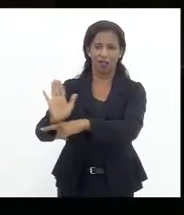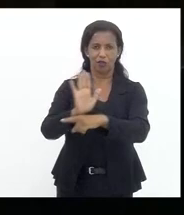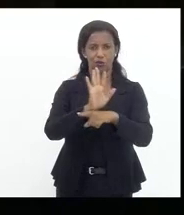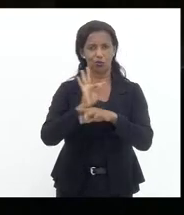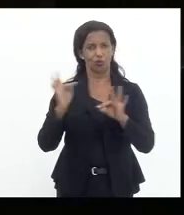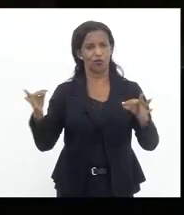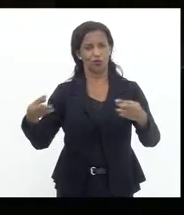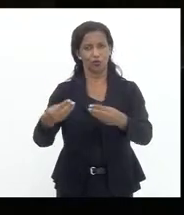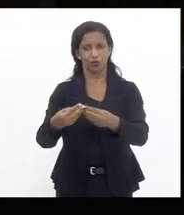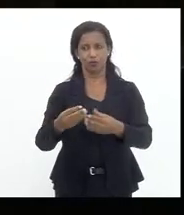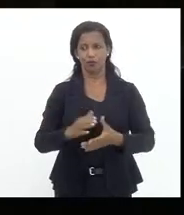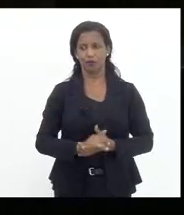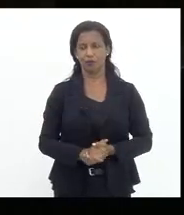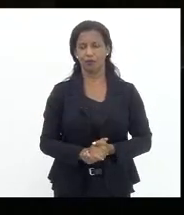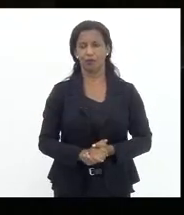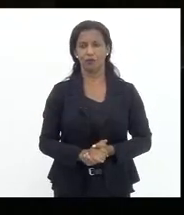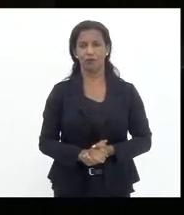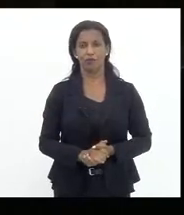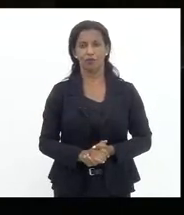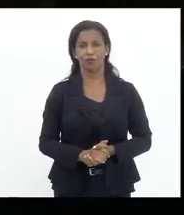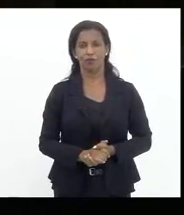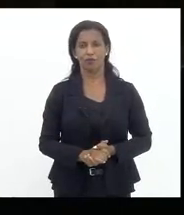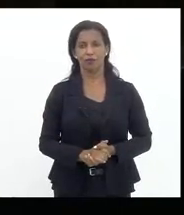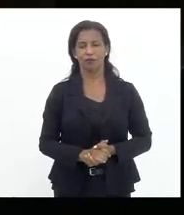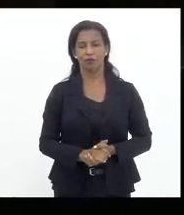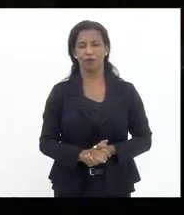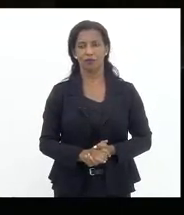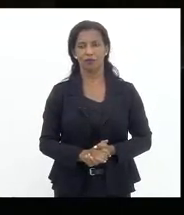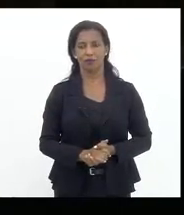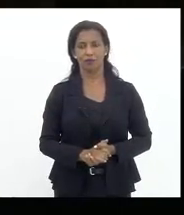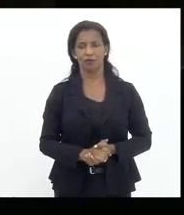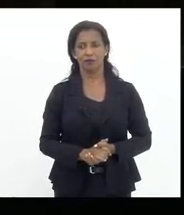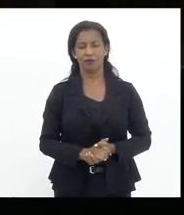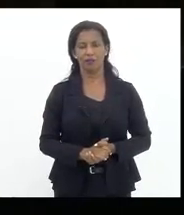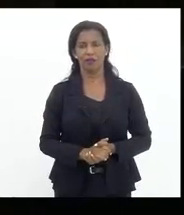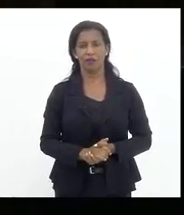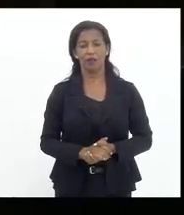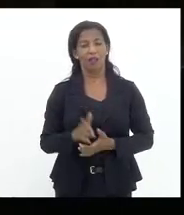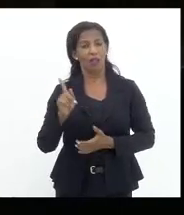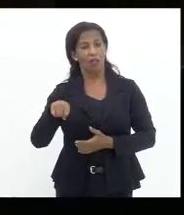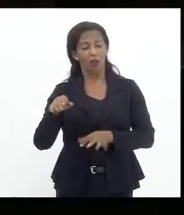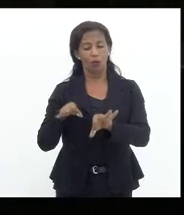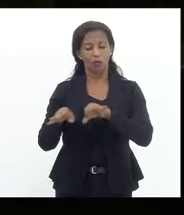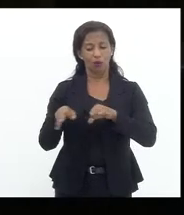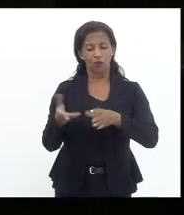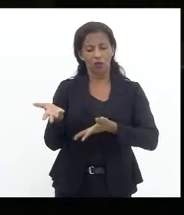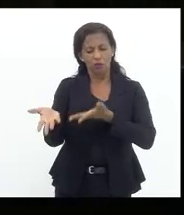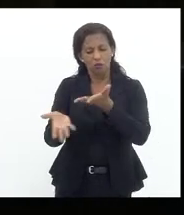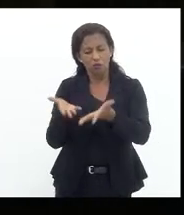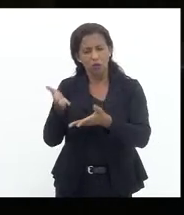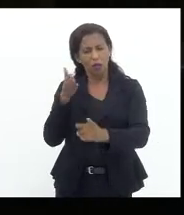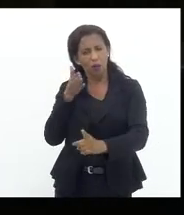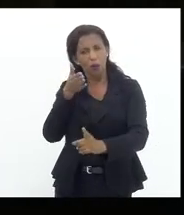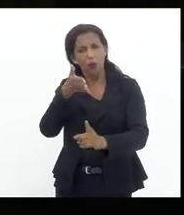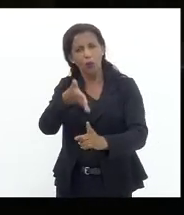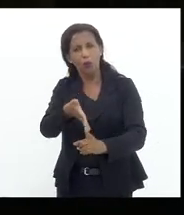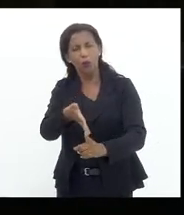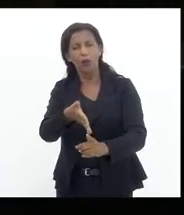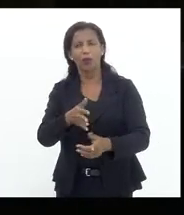todos. Então, este projeto, que trata especificamente